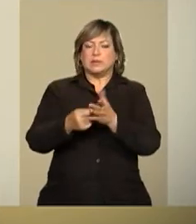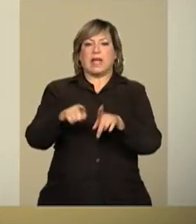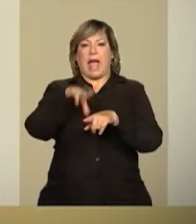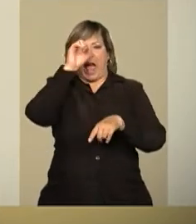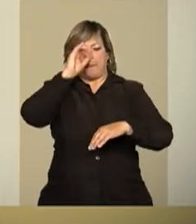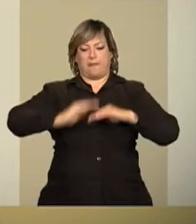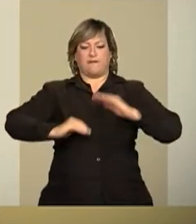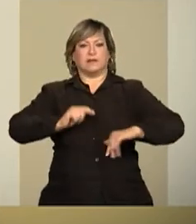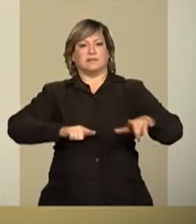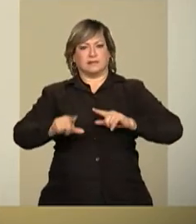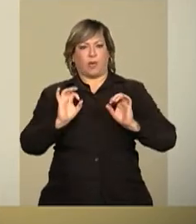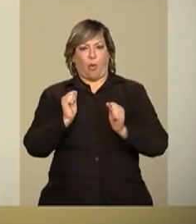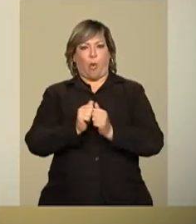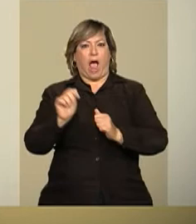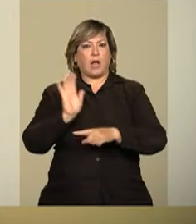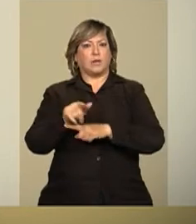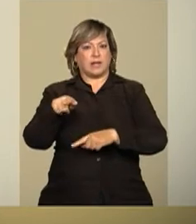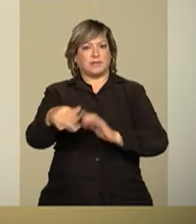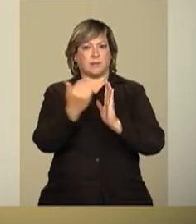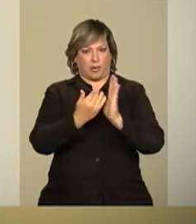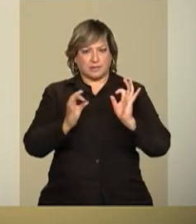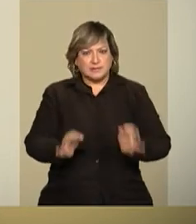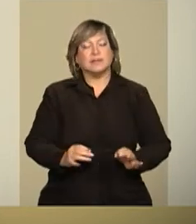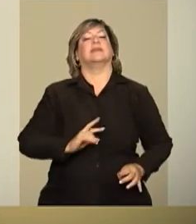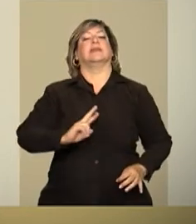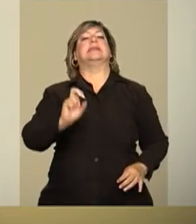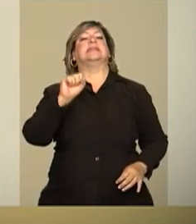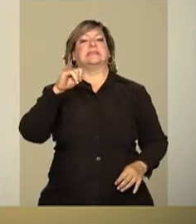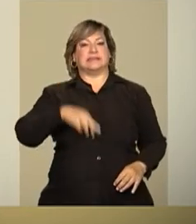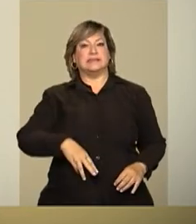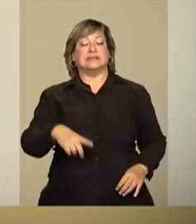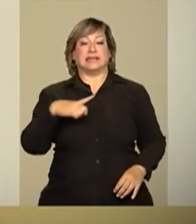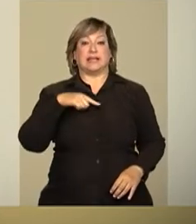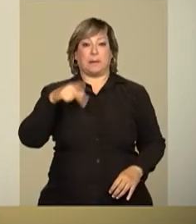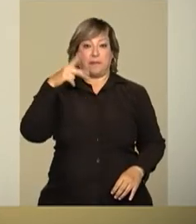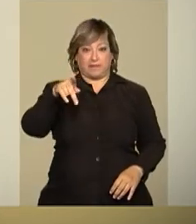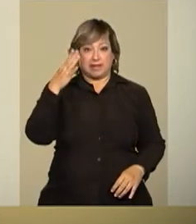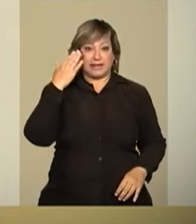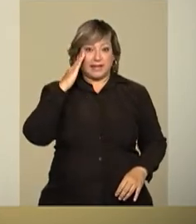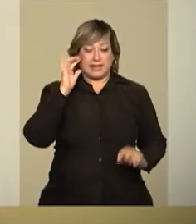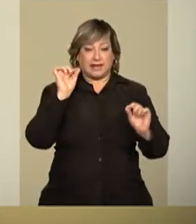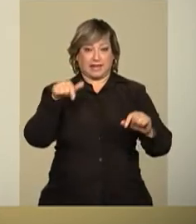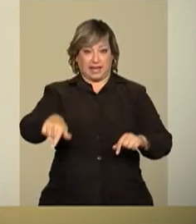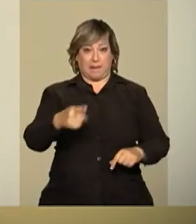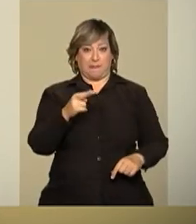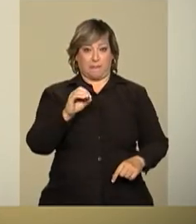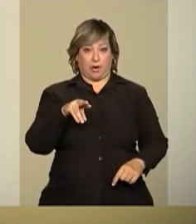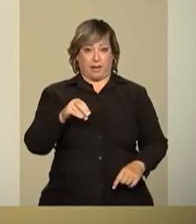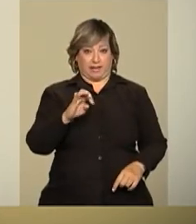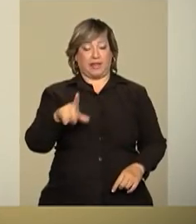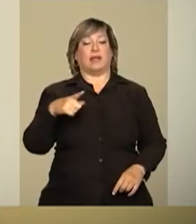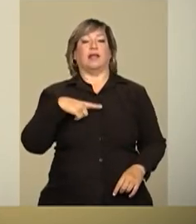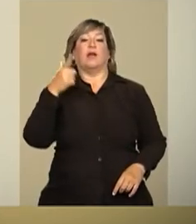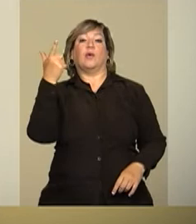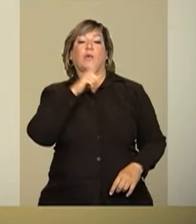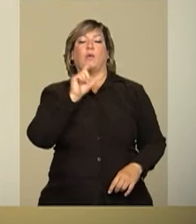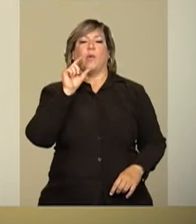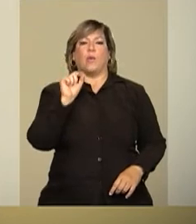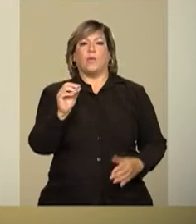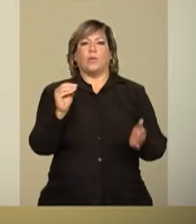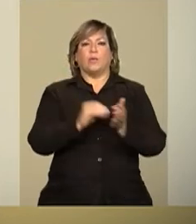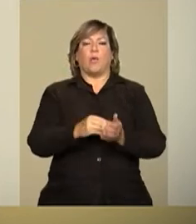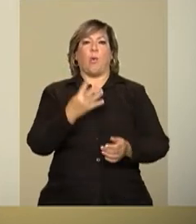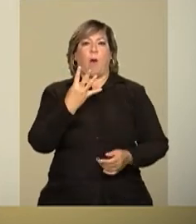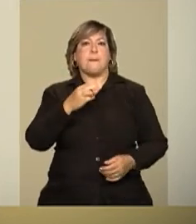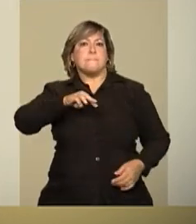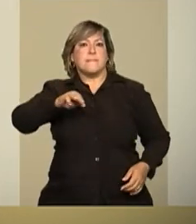uma profissão com ajuda do Pronatec presidenta olha para você ter uma ideia o Pronatec alcançou a marca de